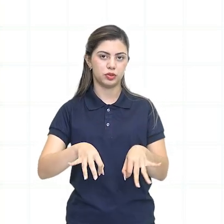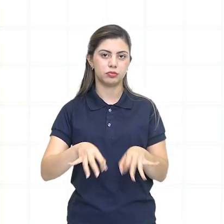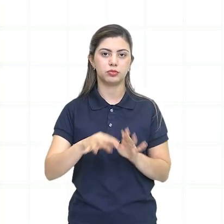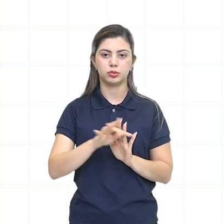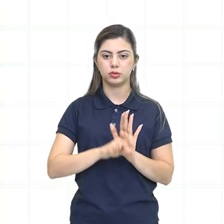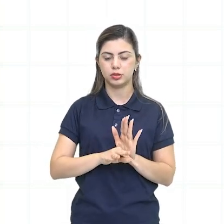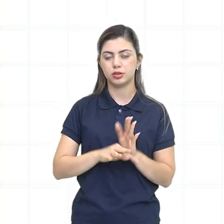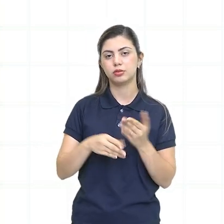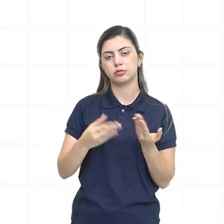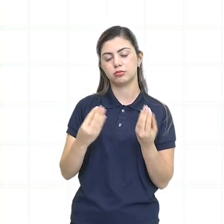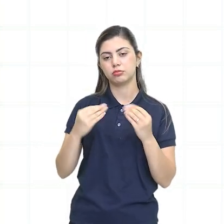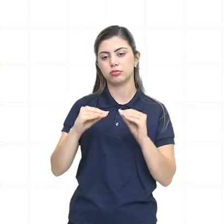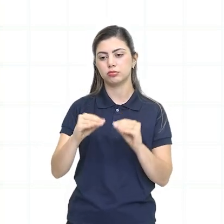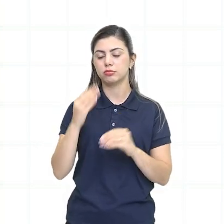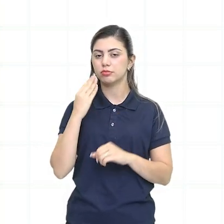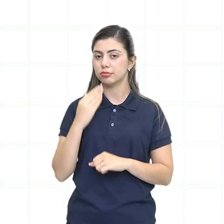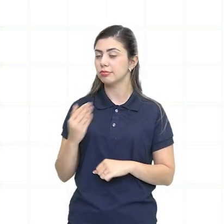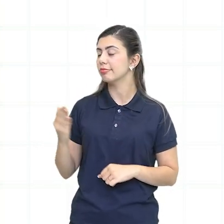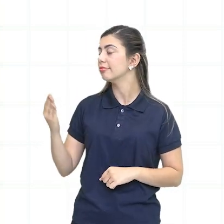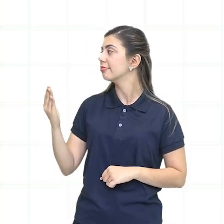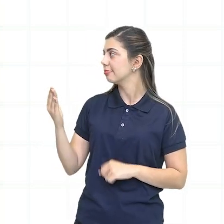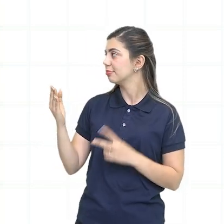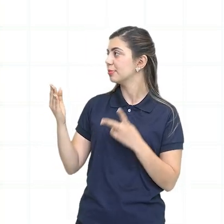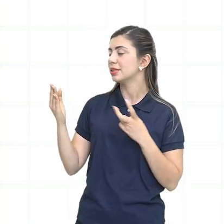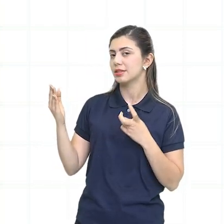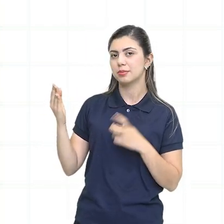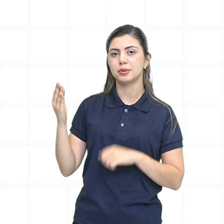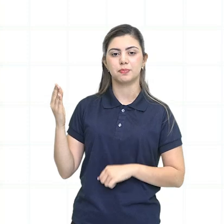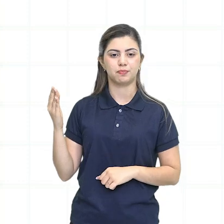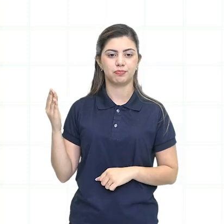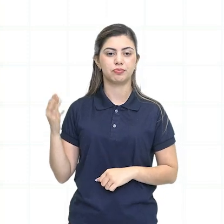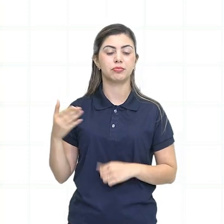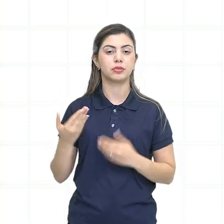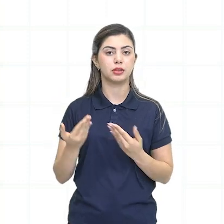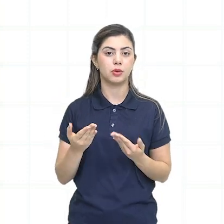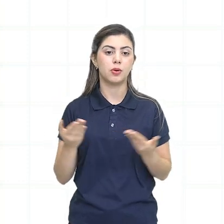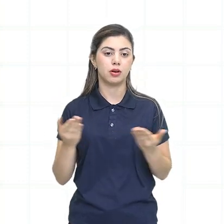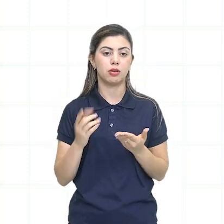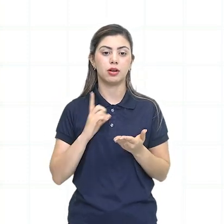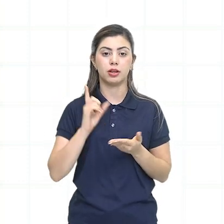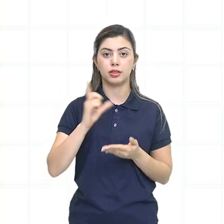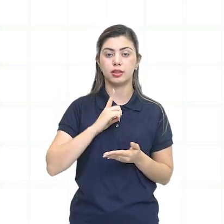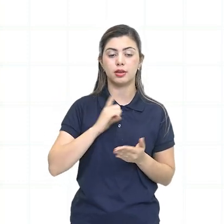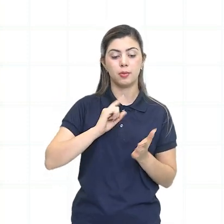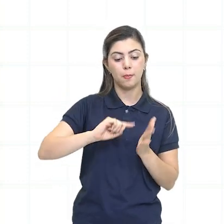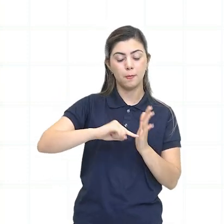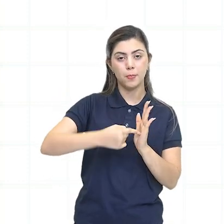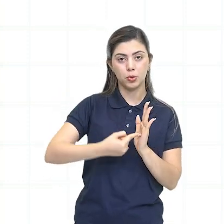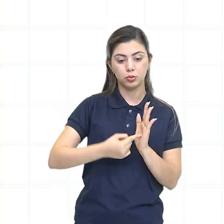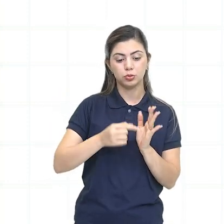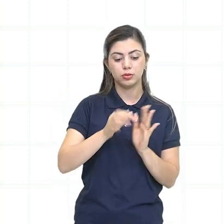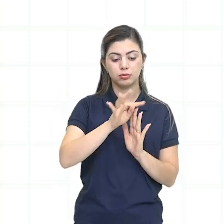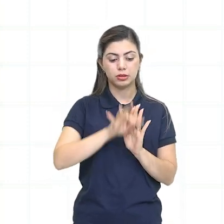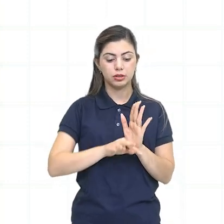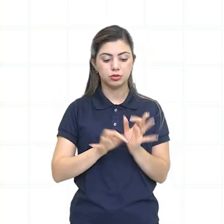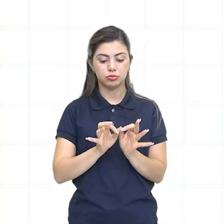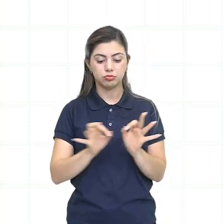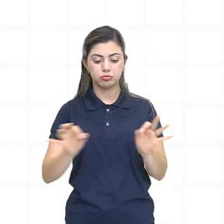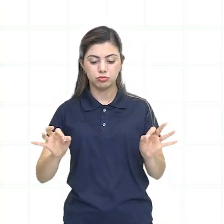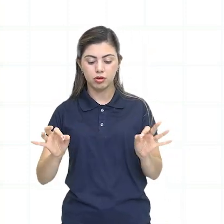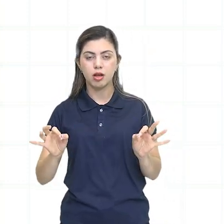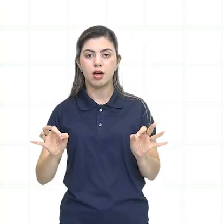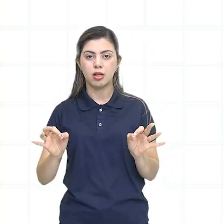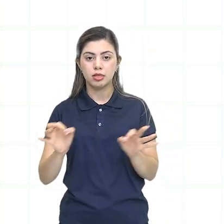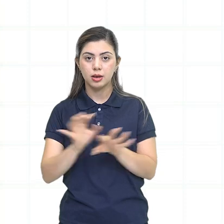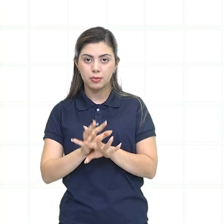como vai aparecer aqui para vocês o ponto final, mas o mesmo ponto, olha. Bruna gosta de comer